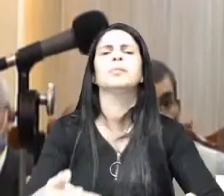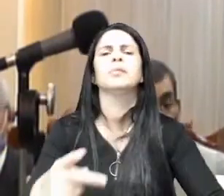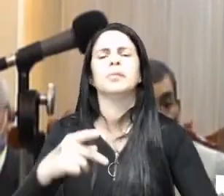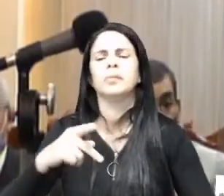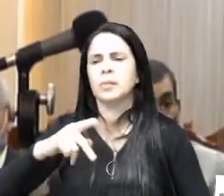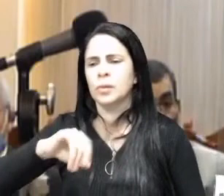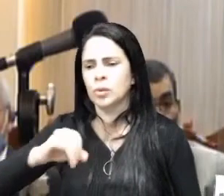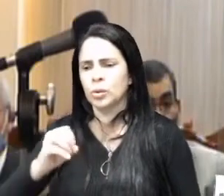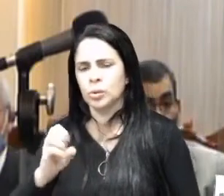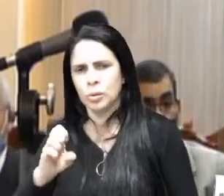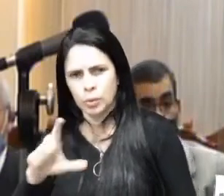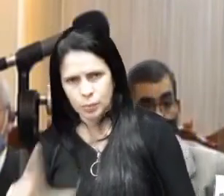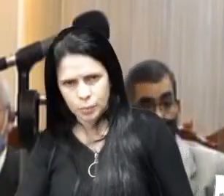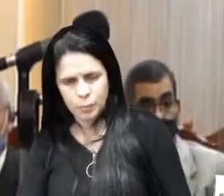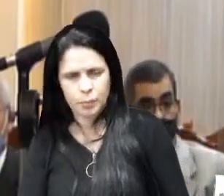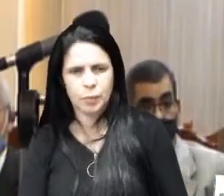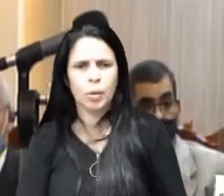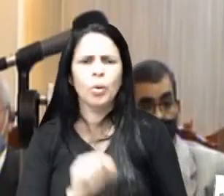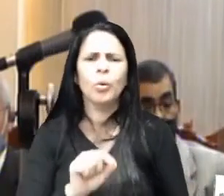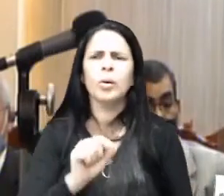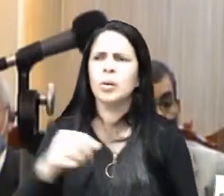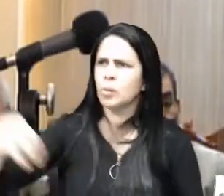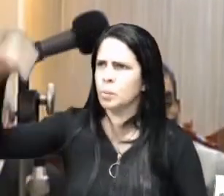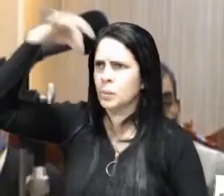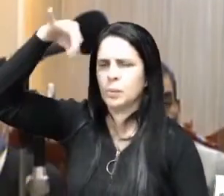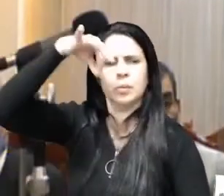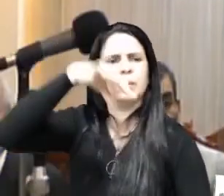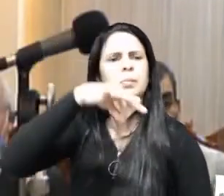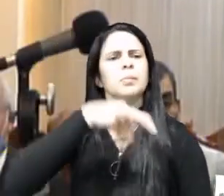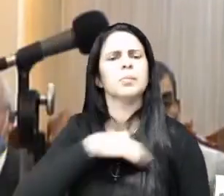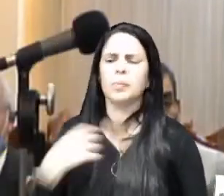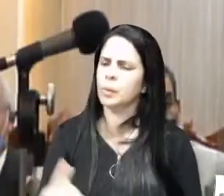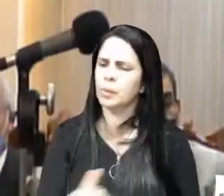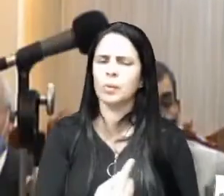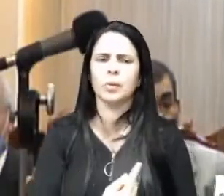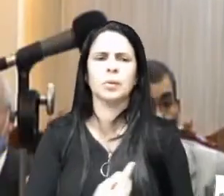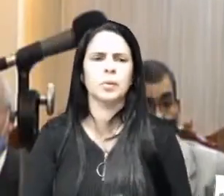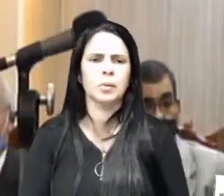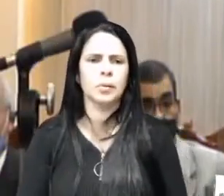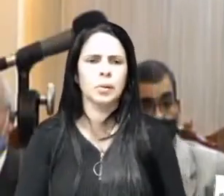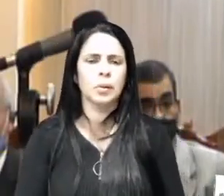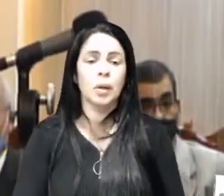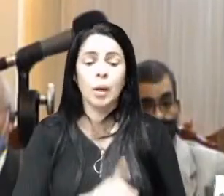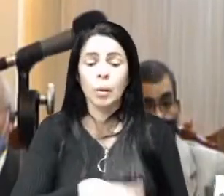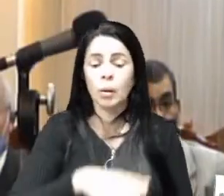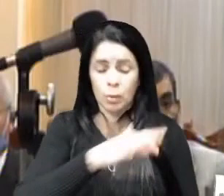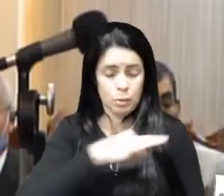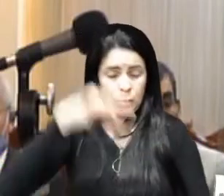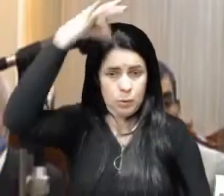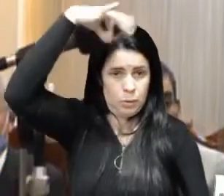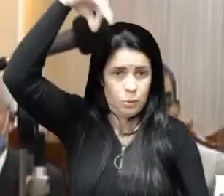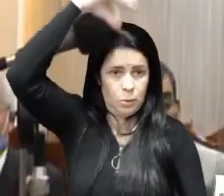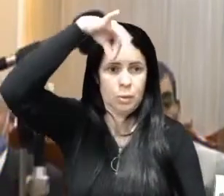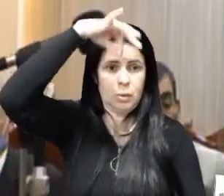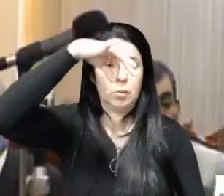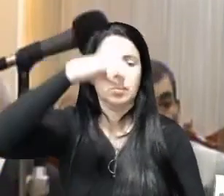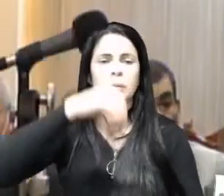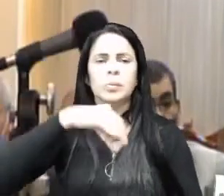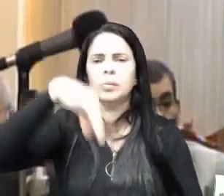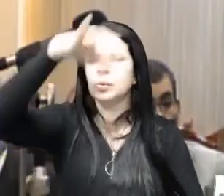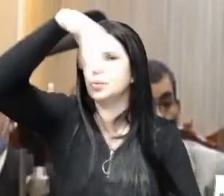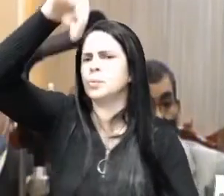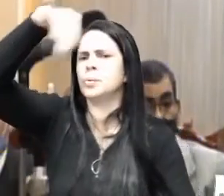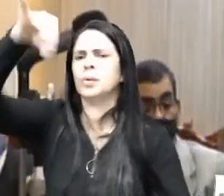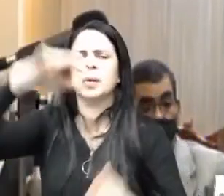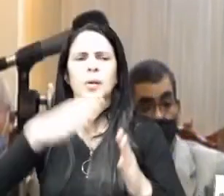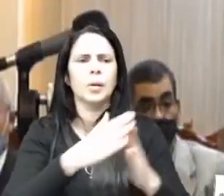Espírito Santo traz para nós? Que ali naquele dia, quando o Espírito Santo se derrama sobre a igreja primitiva, ali